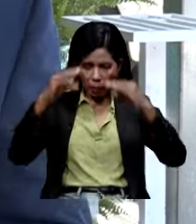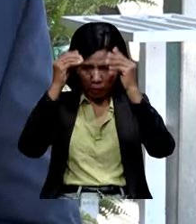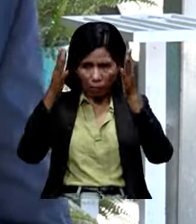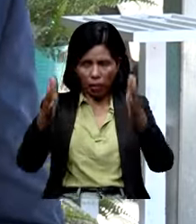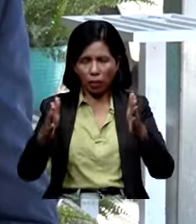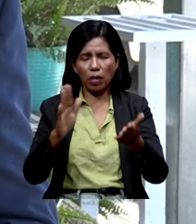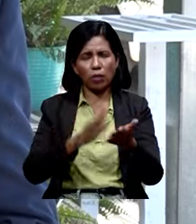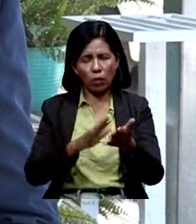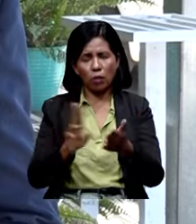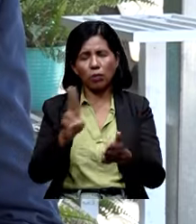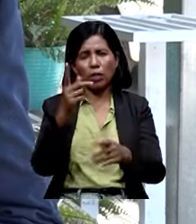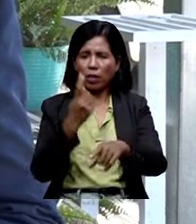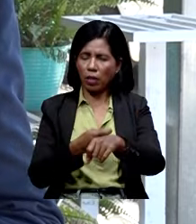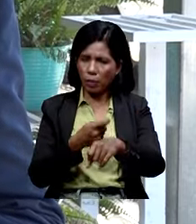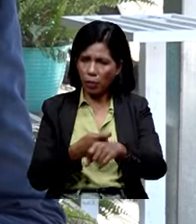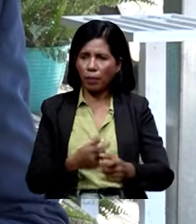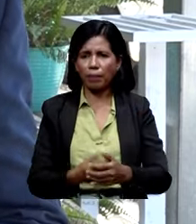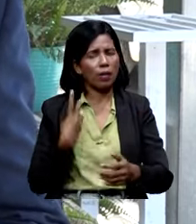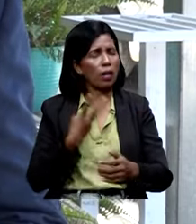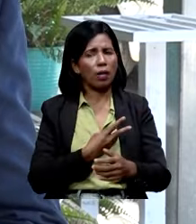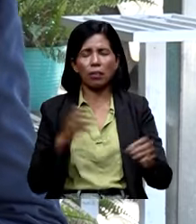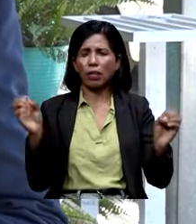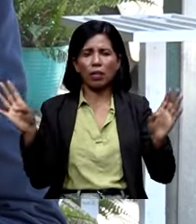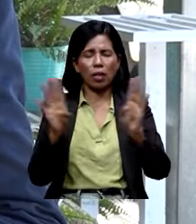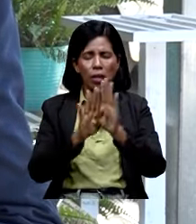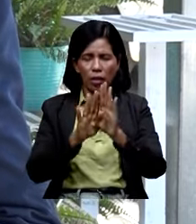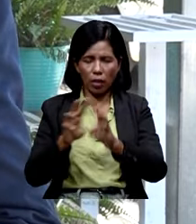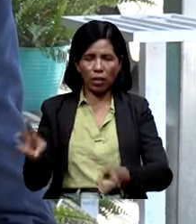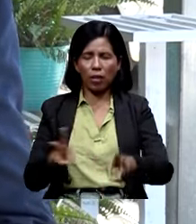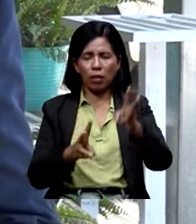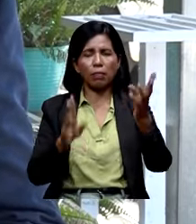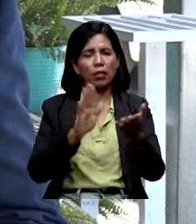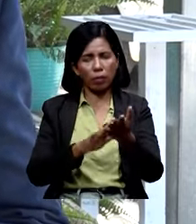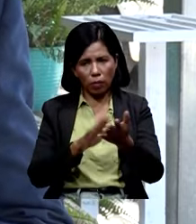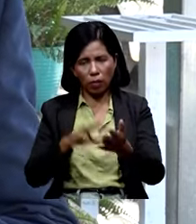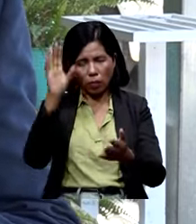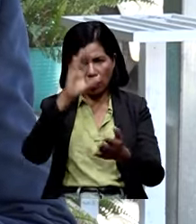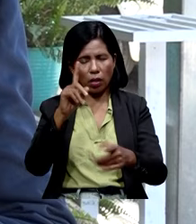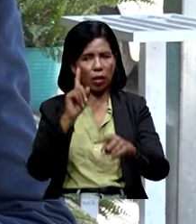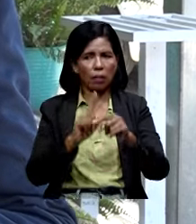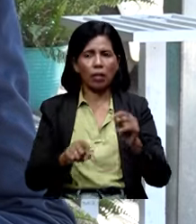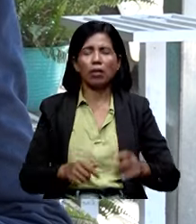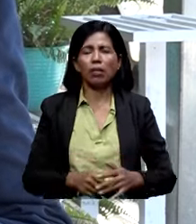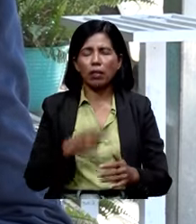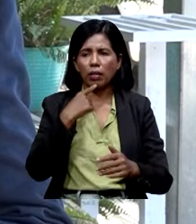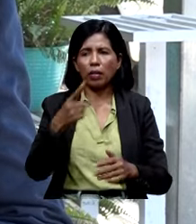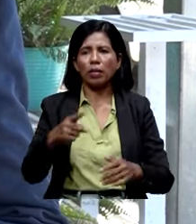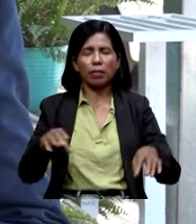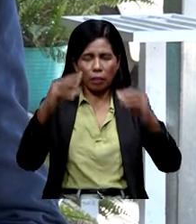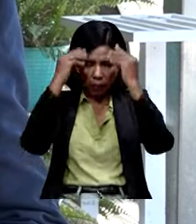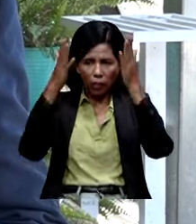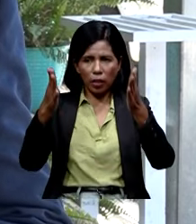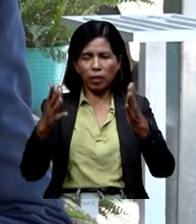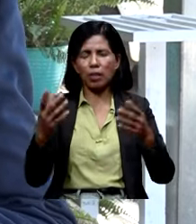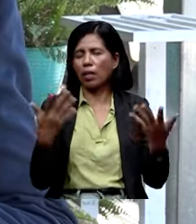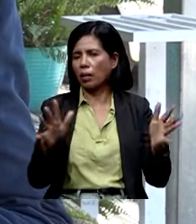de gestão. A mim já está caralho na escola. Escola tem que ser gestão, então. La bel de novo a se vesti la hija, a mí mos